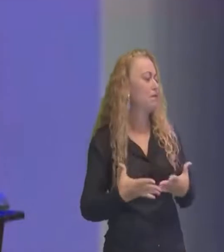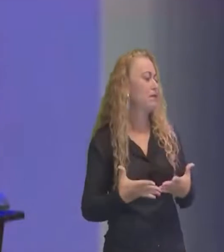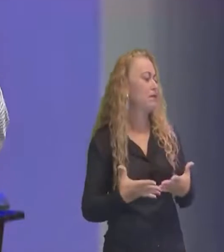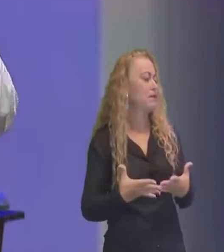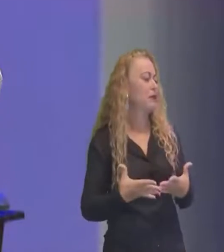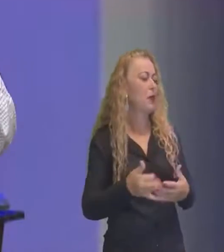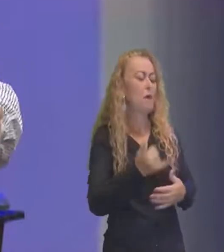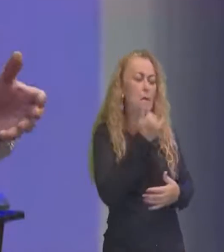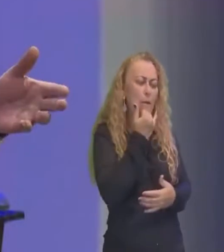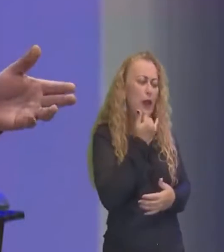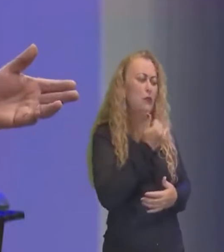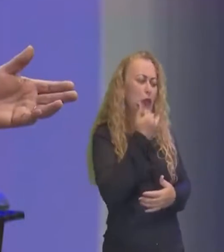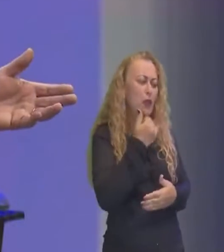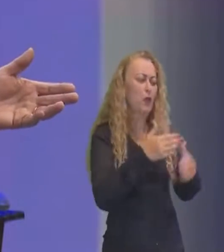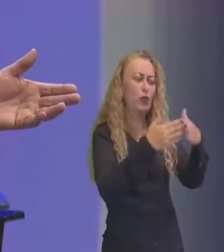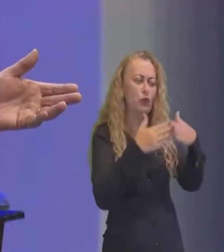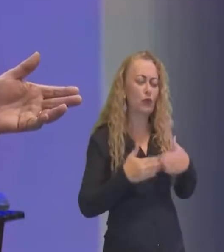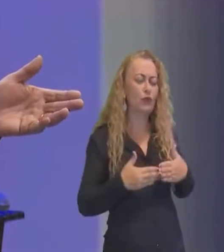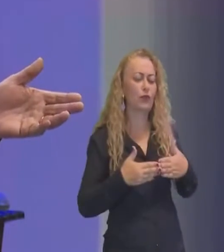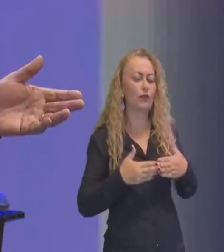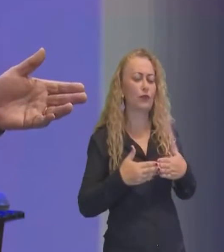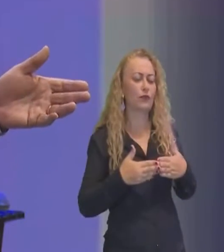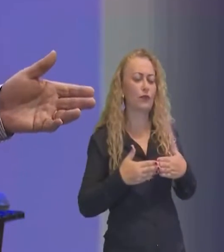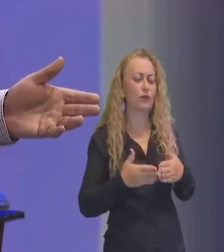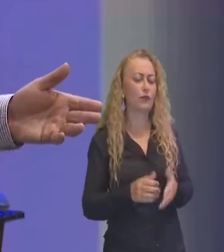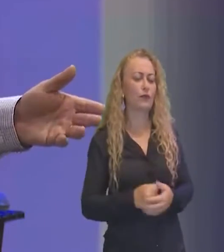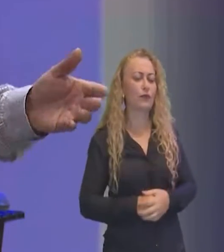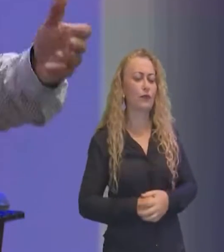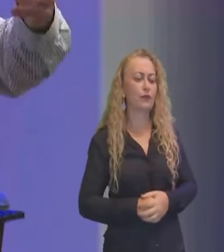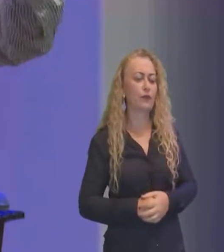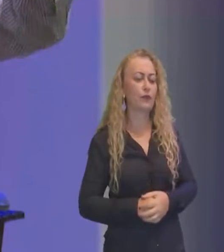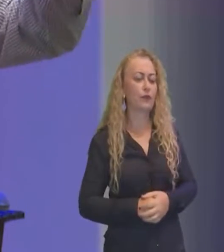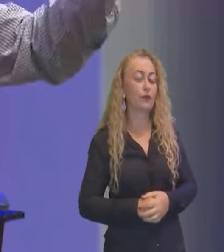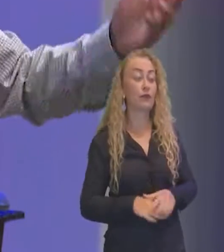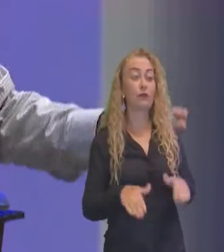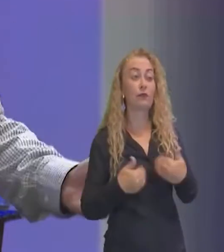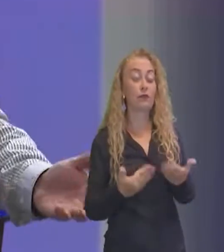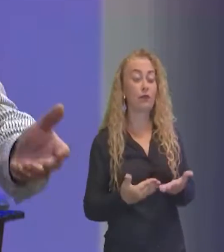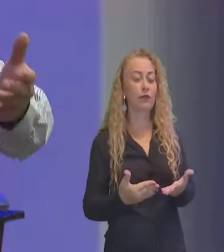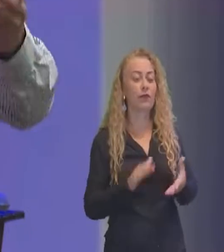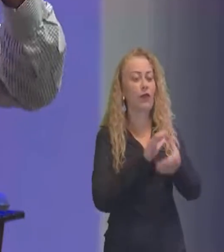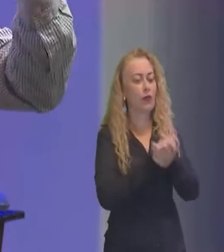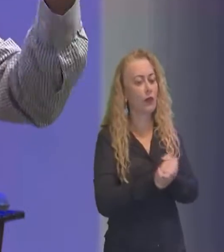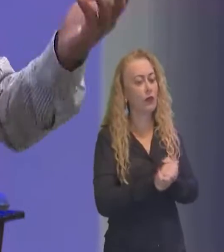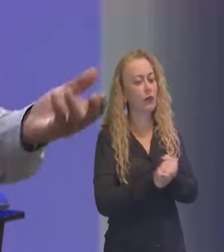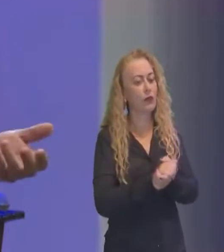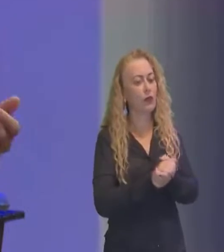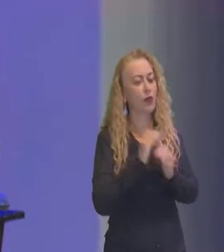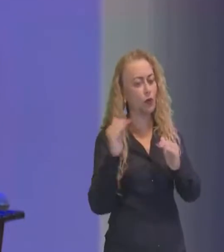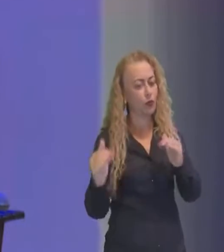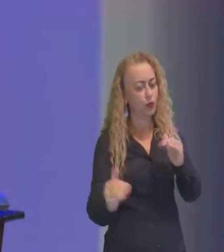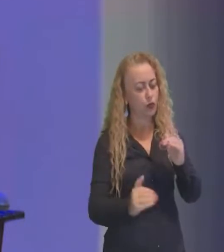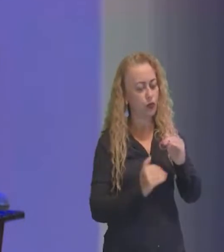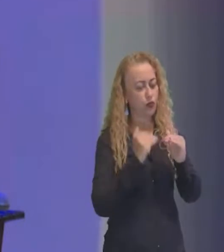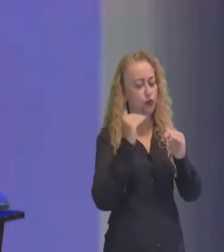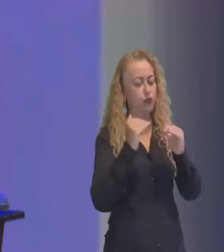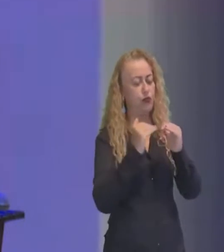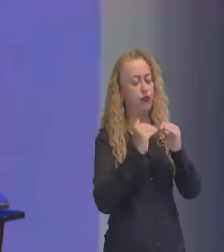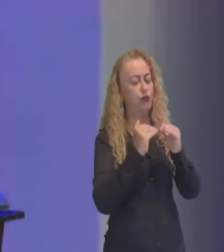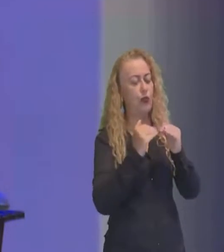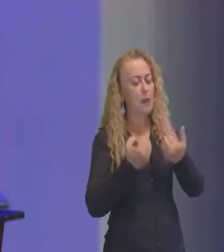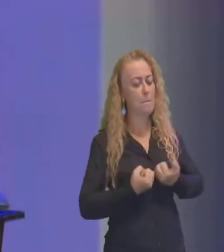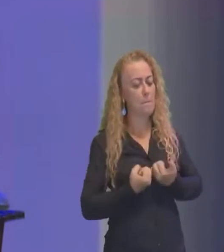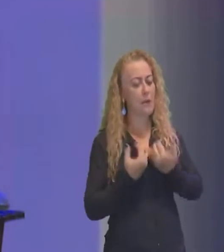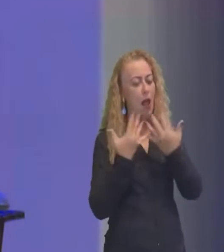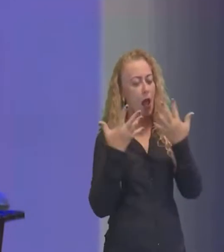me perdoe, me ajude. E com isso o casamento então é restaurado pela graça e